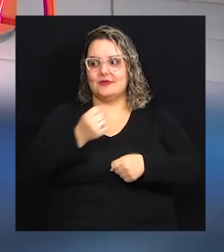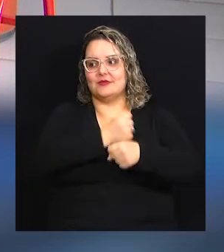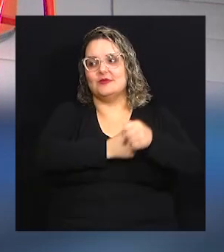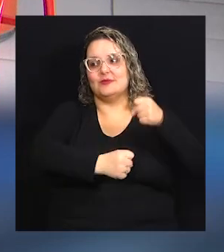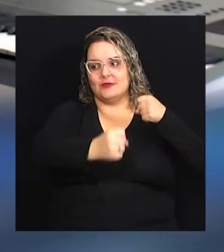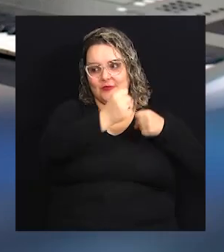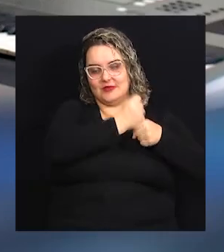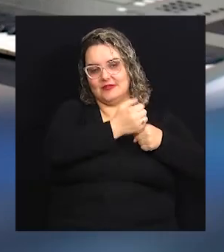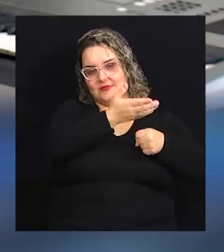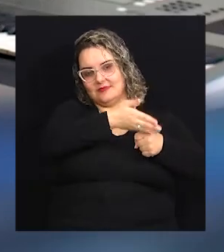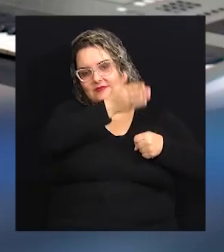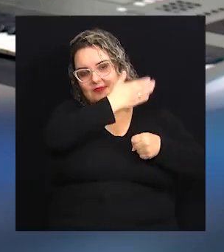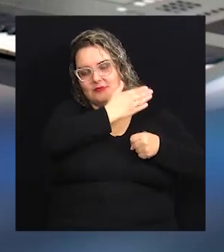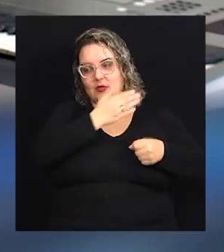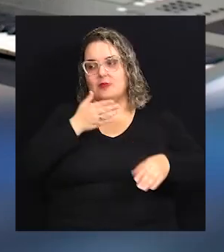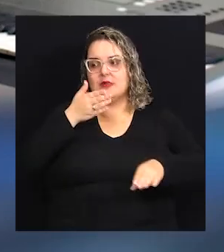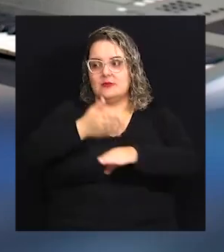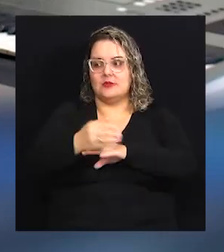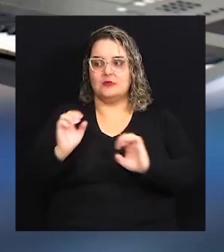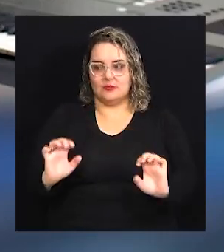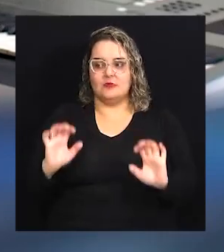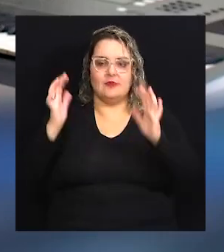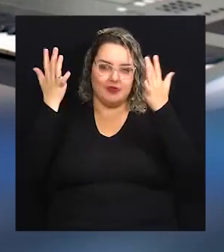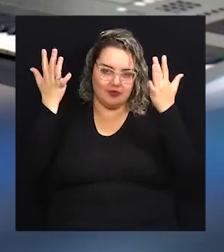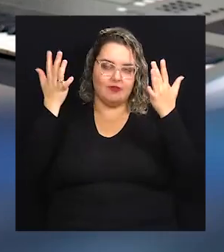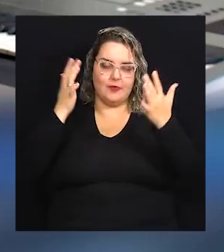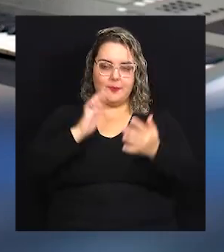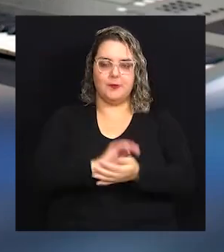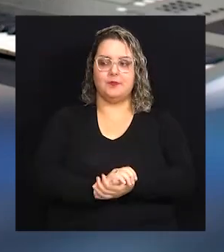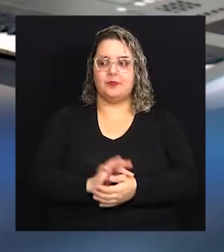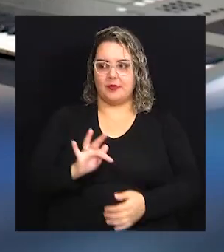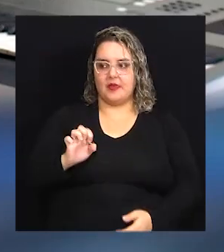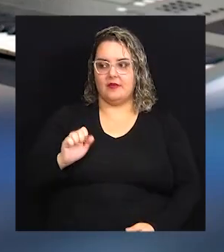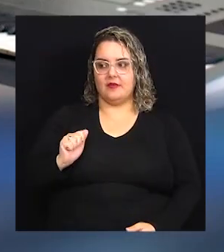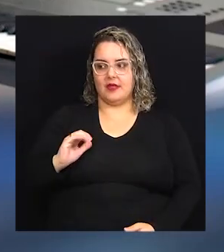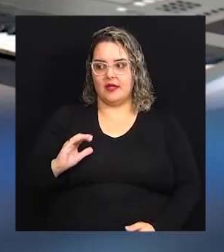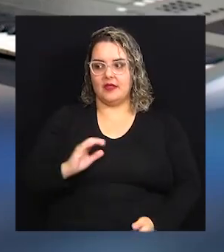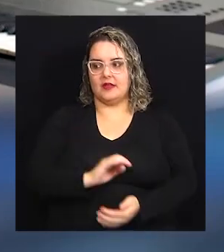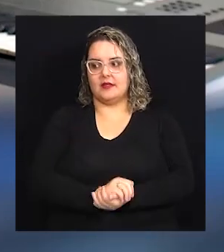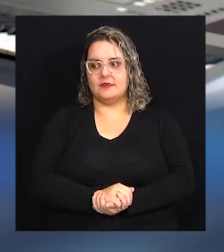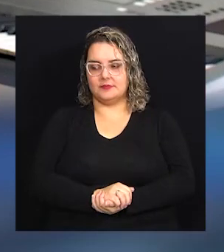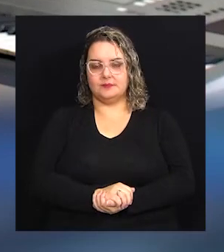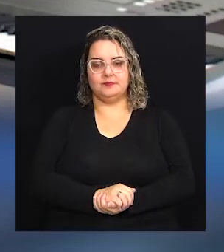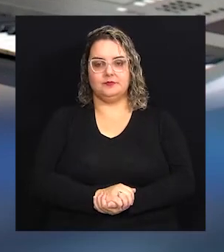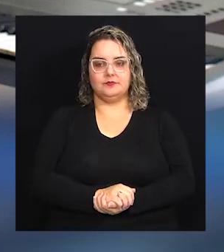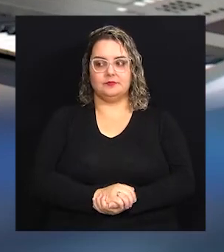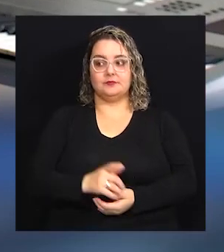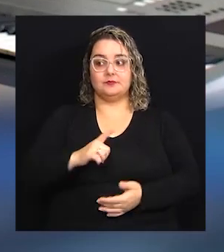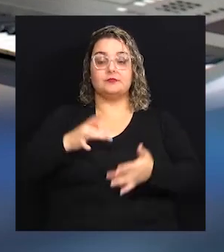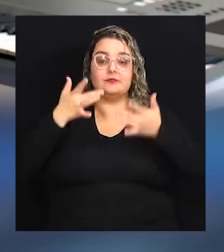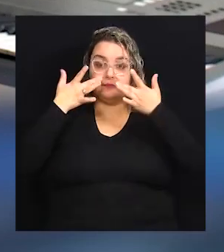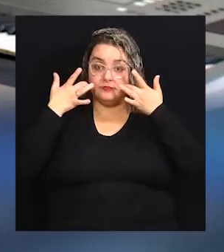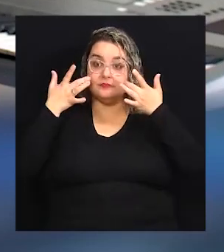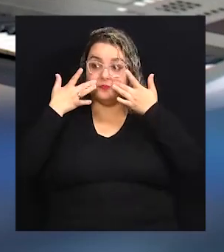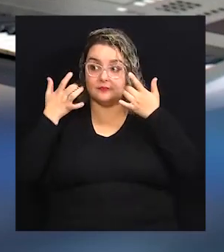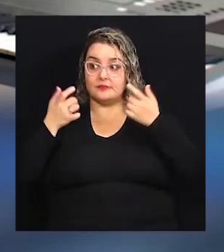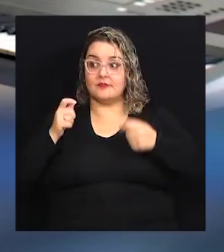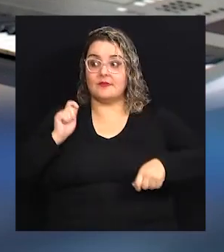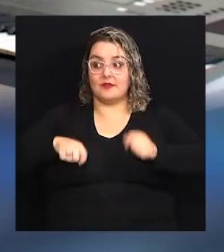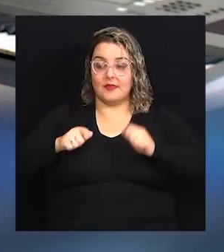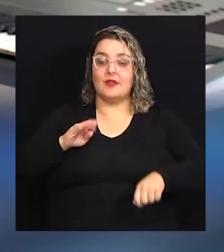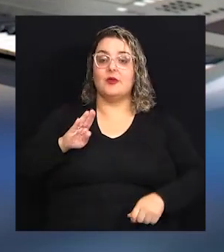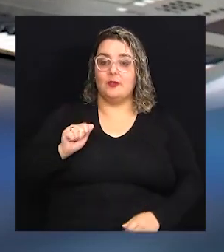né? No ano retrasado, a gente participou de um festival que era da FEAC, que teve uma